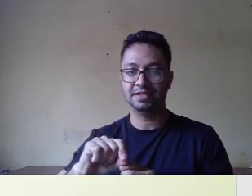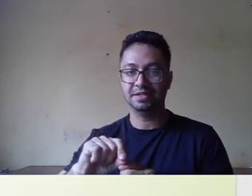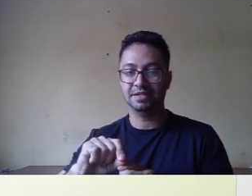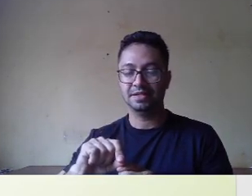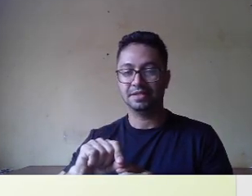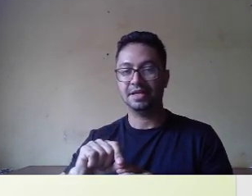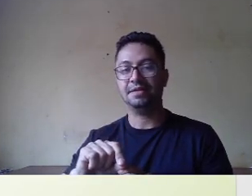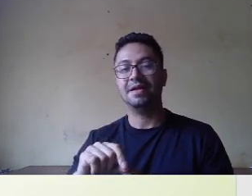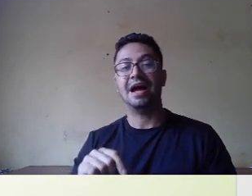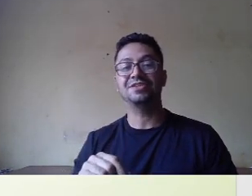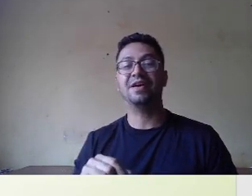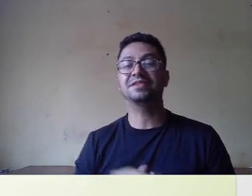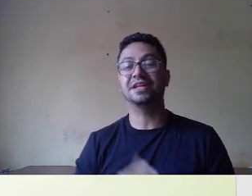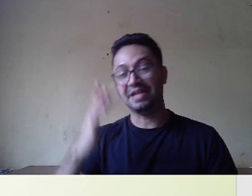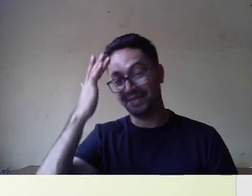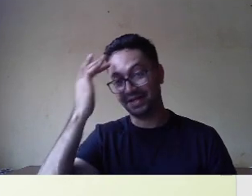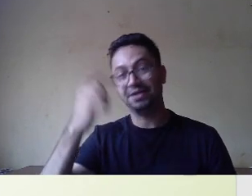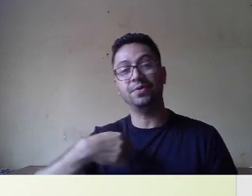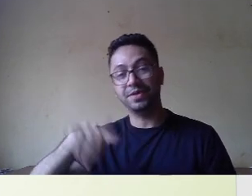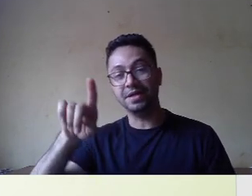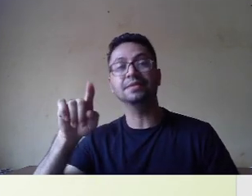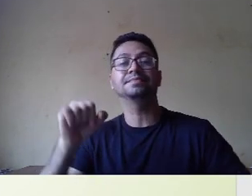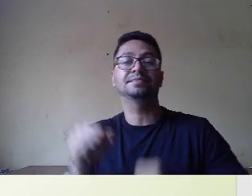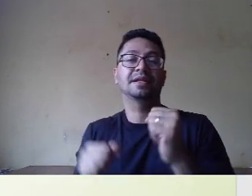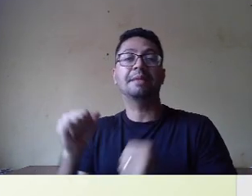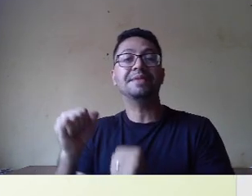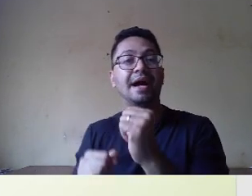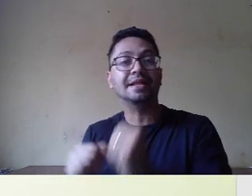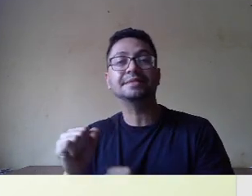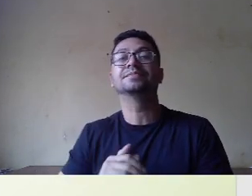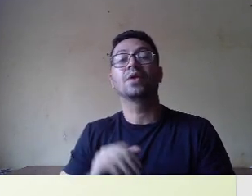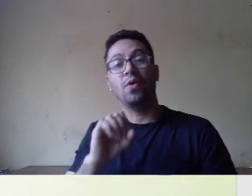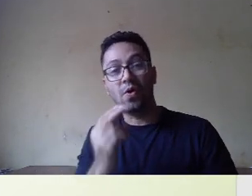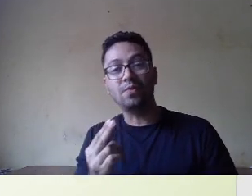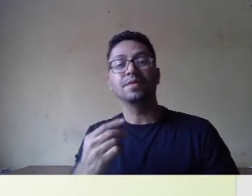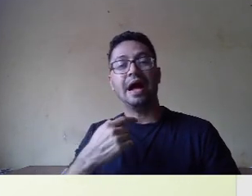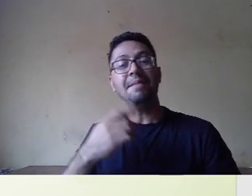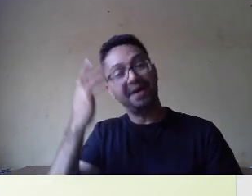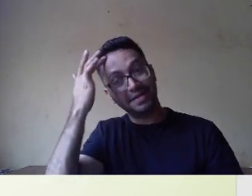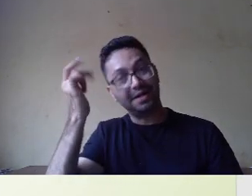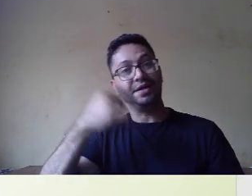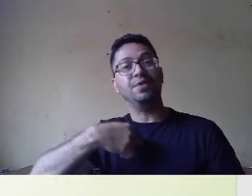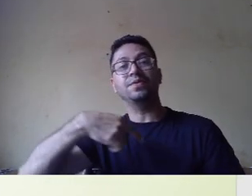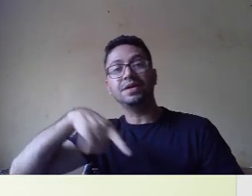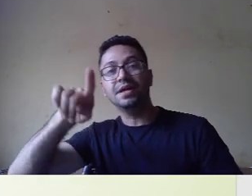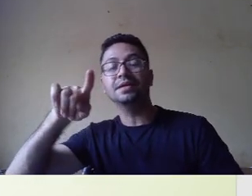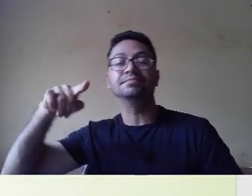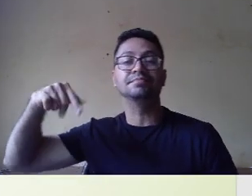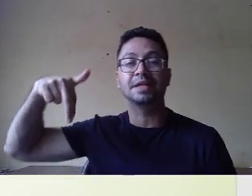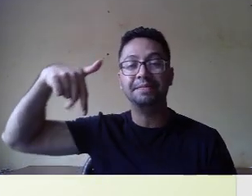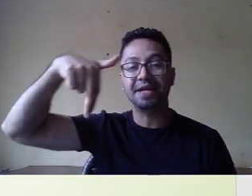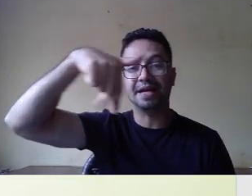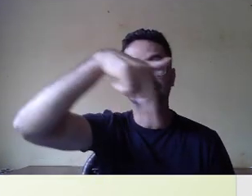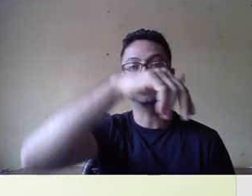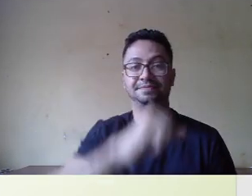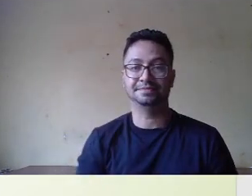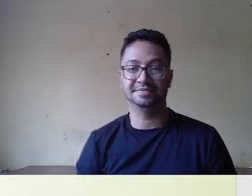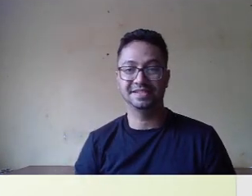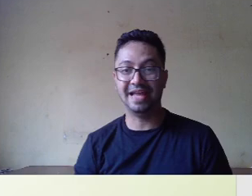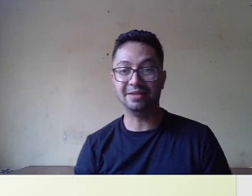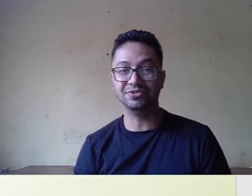fazer, né? A gente faz o seguinte, amanhã eu ir caminhada, ou amanhã eu ir